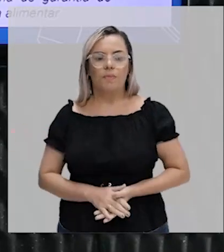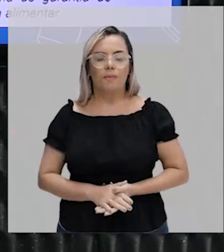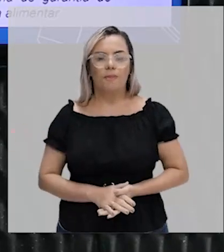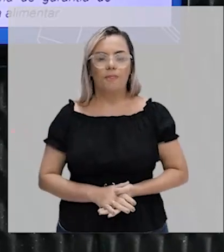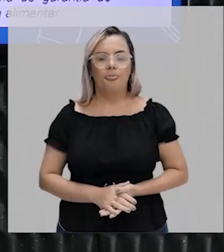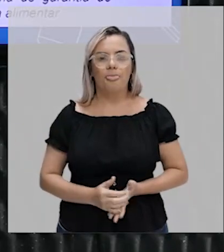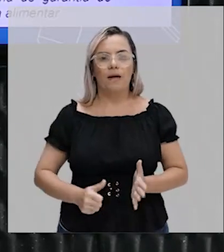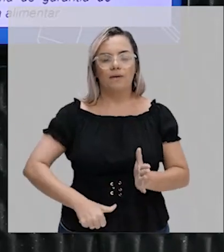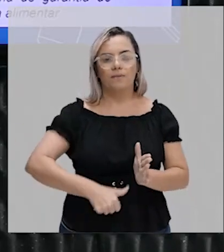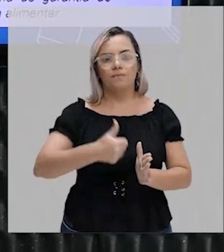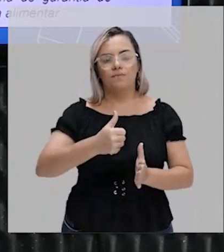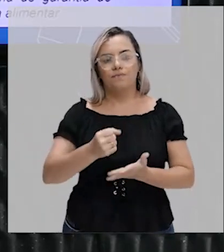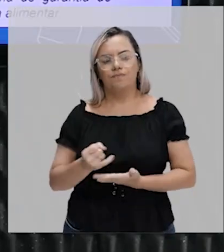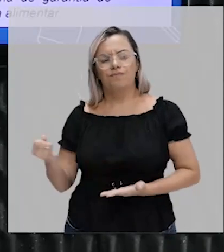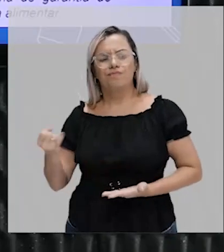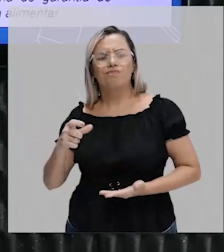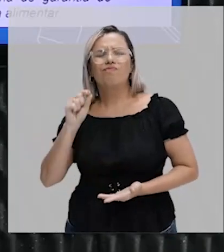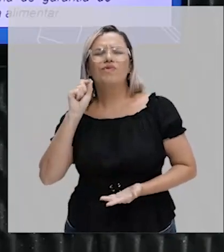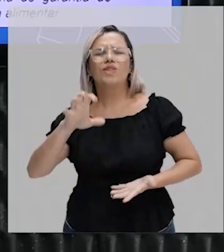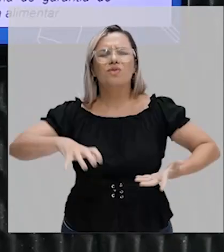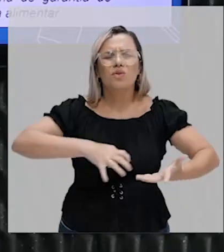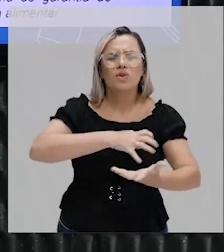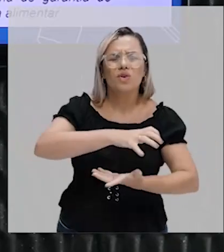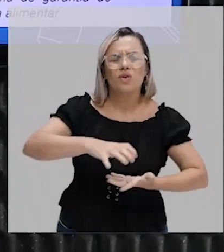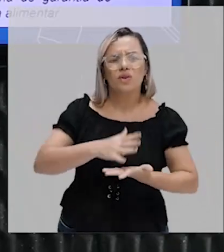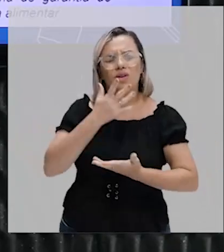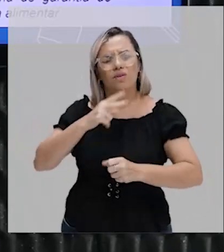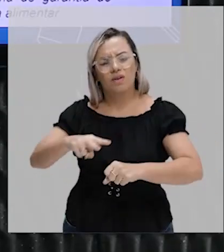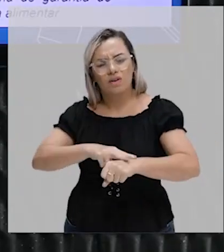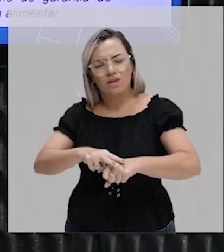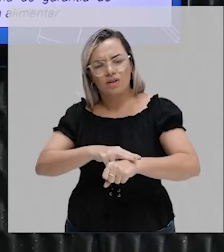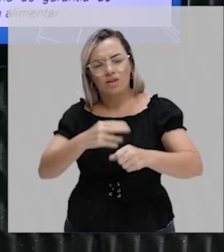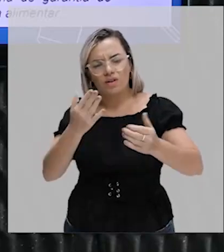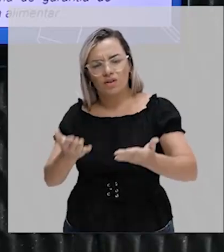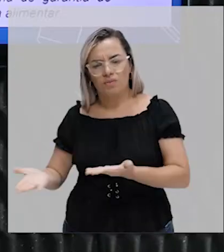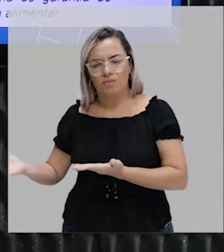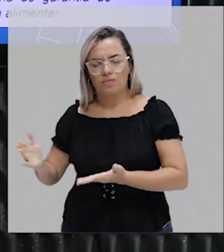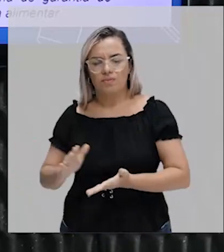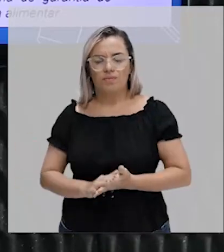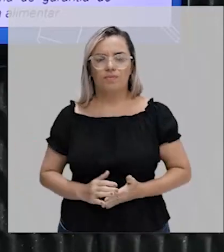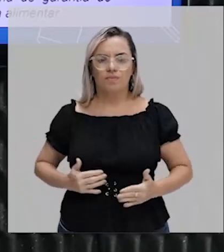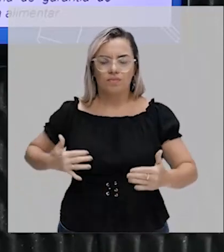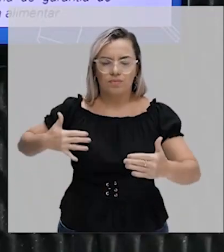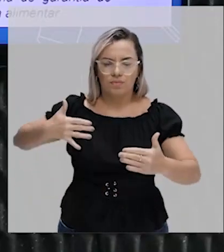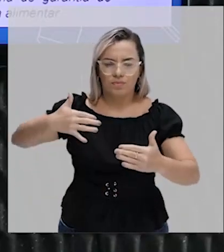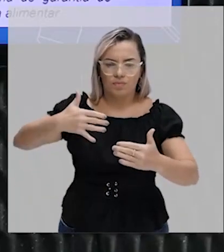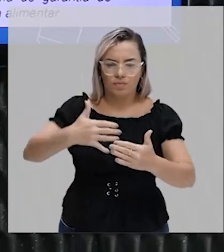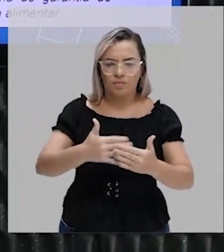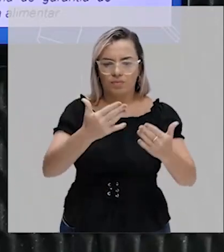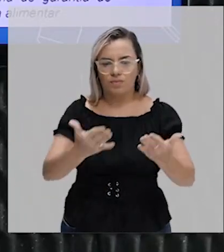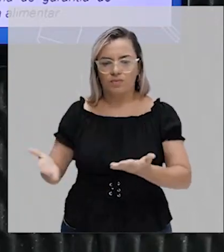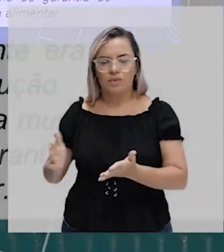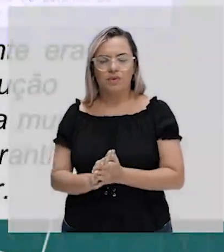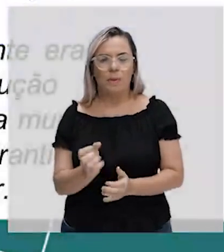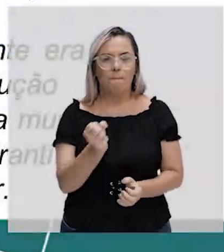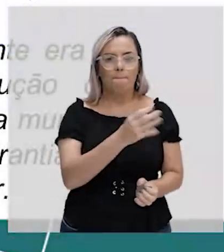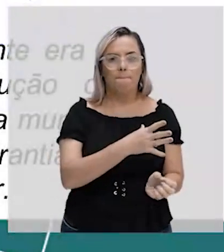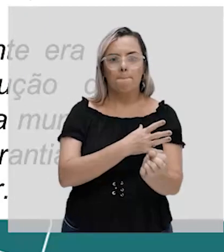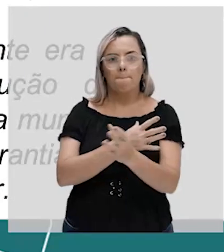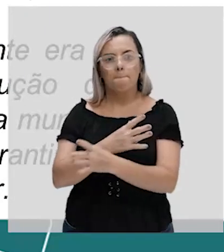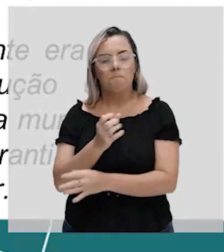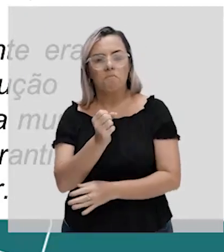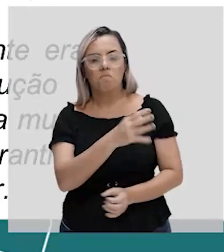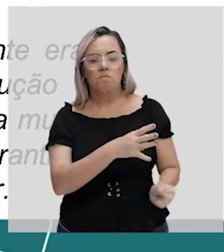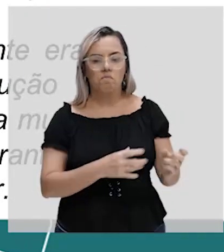importante, Marcos, o que foi essa Revolução Verde? Nada mais, tá, do que um processo que consistiu na